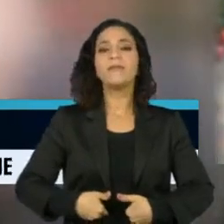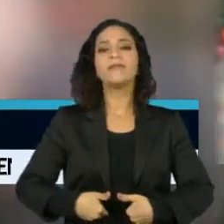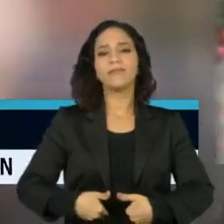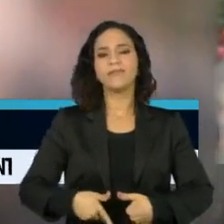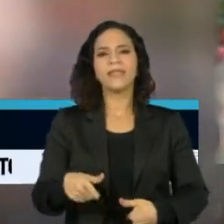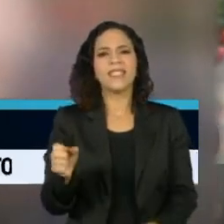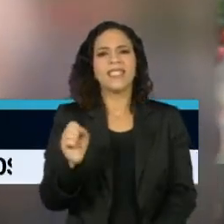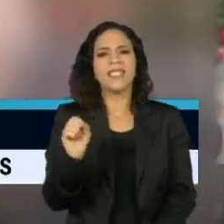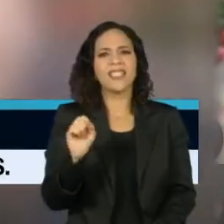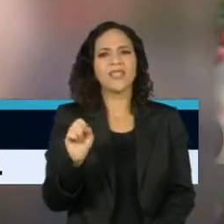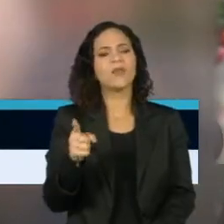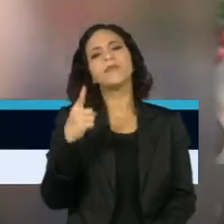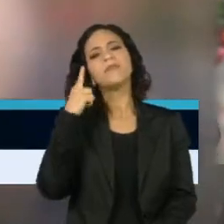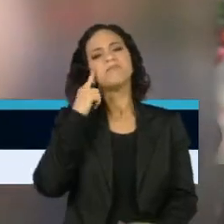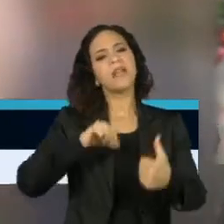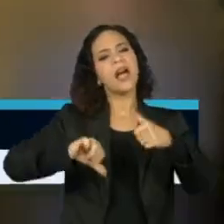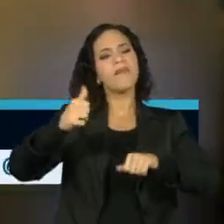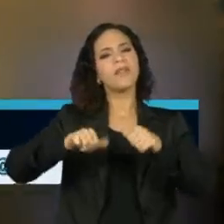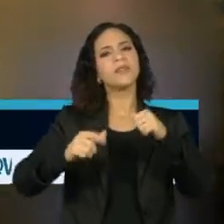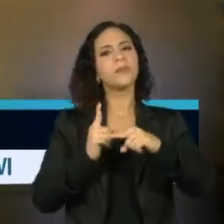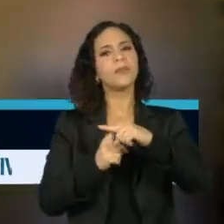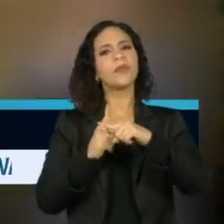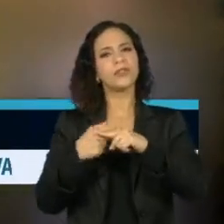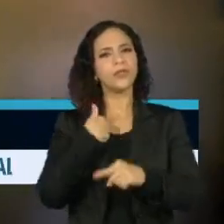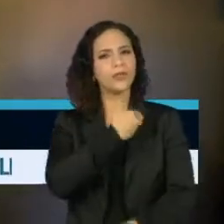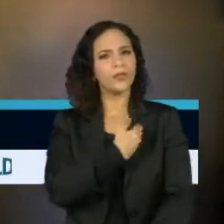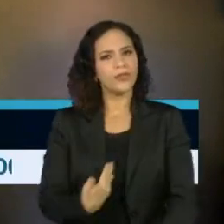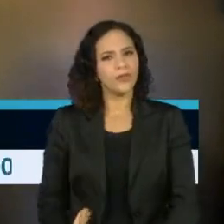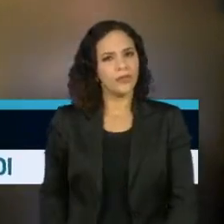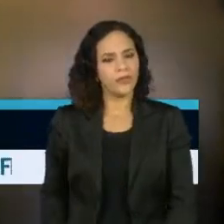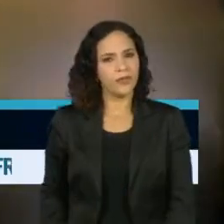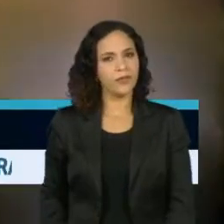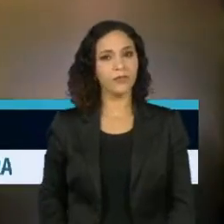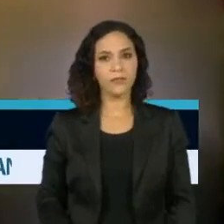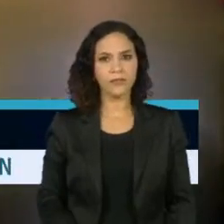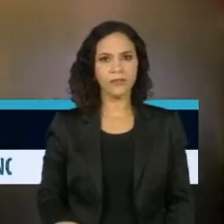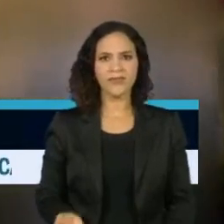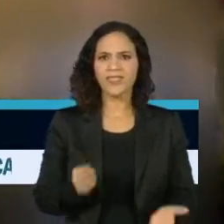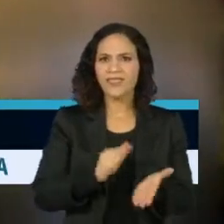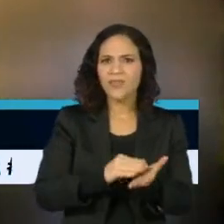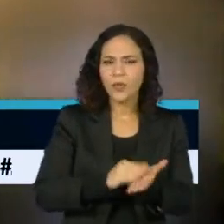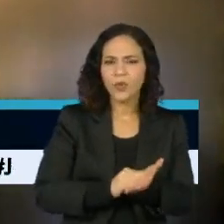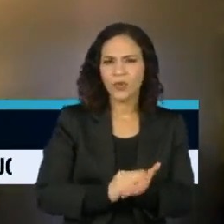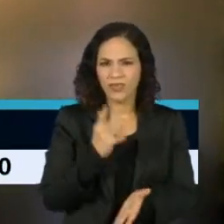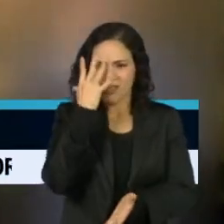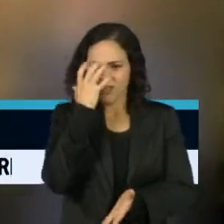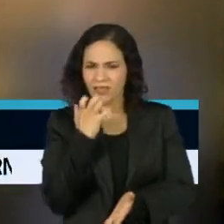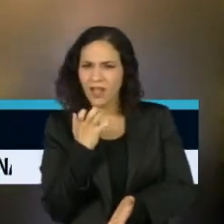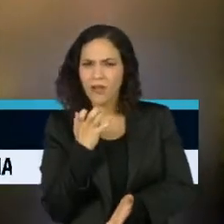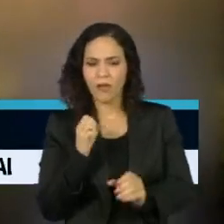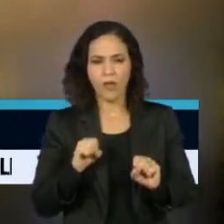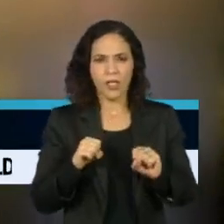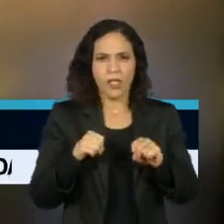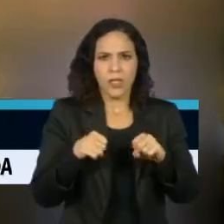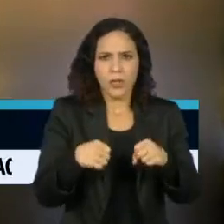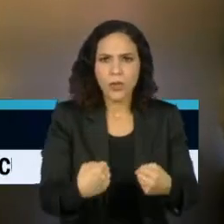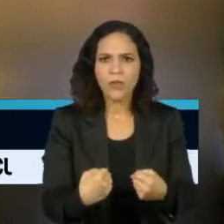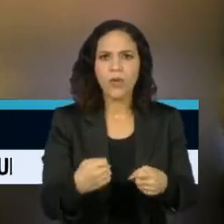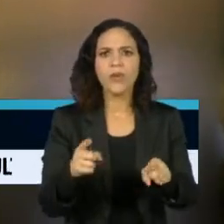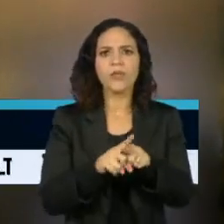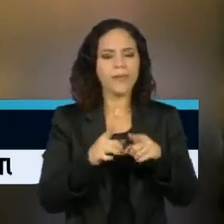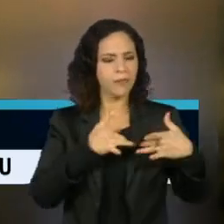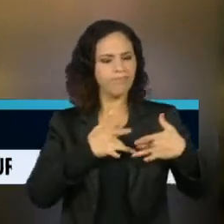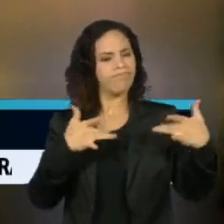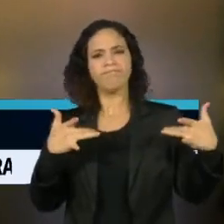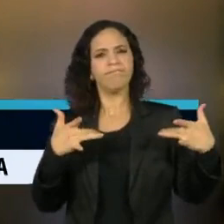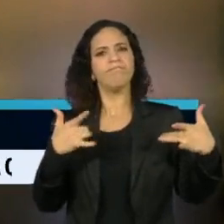usou, fez uma avaliação positiva do próprio governo. Não nos faltaram seriedade, dedicação e espírito